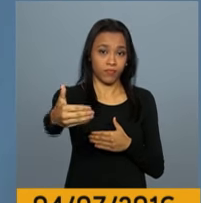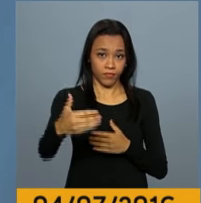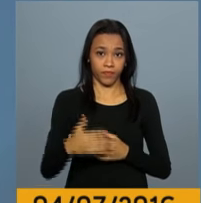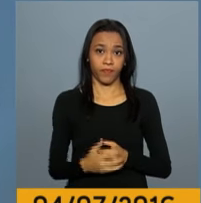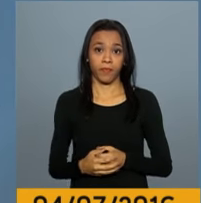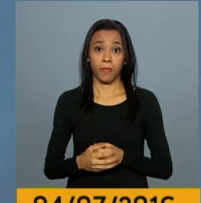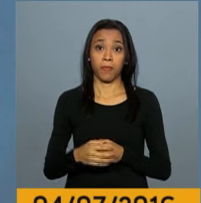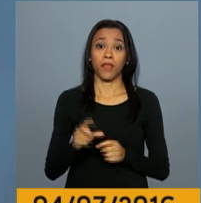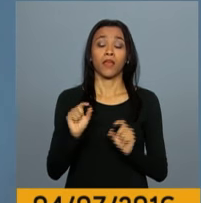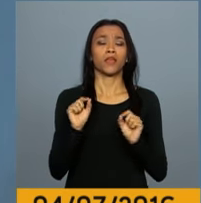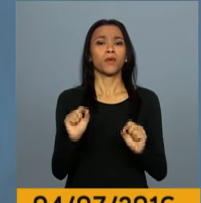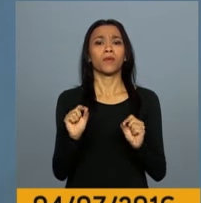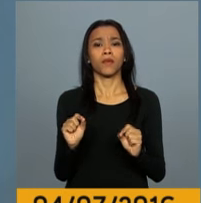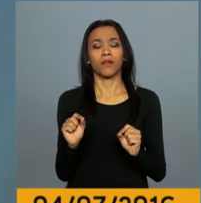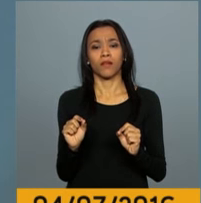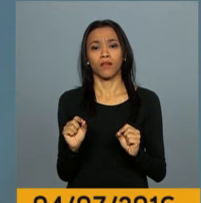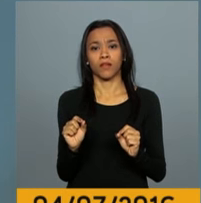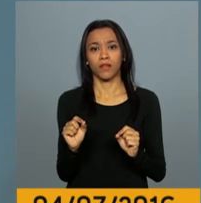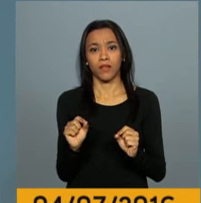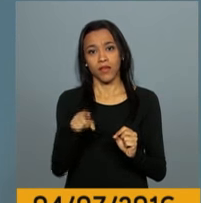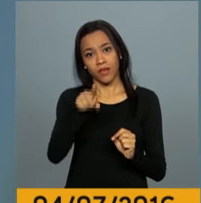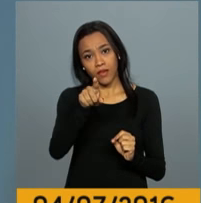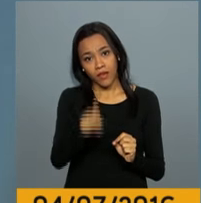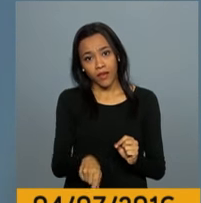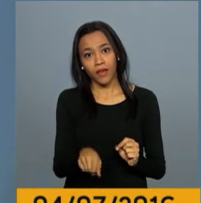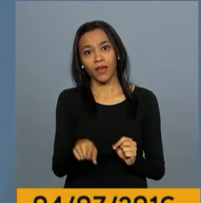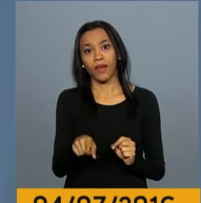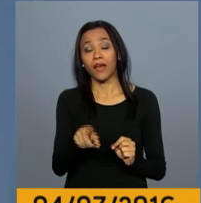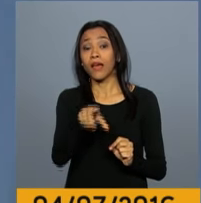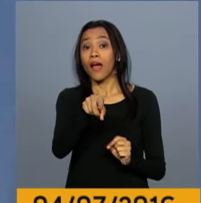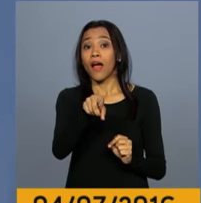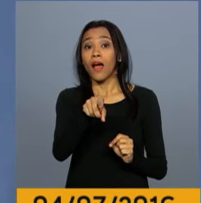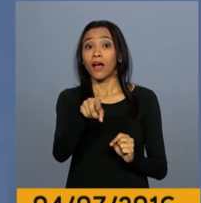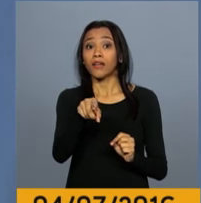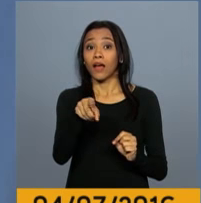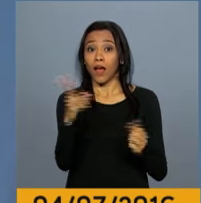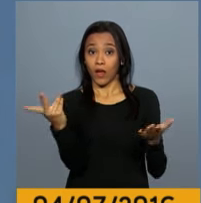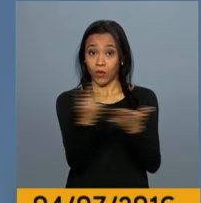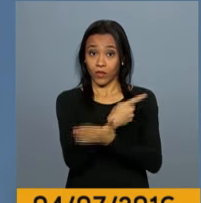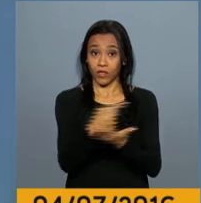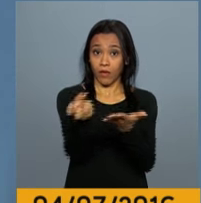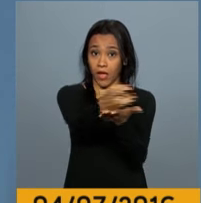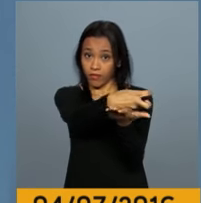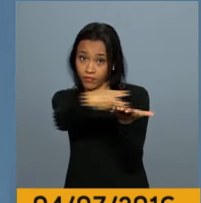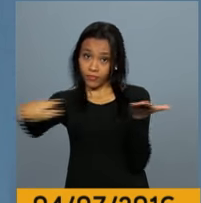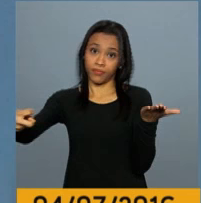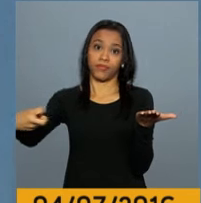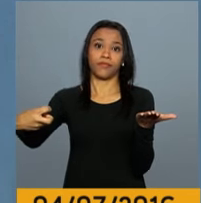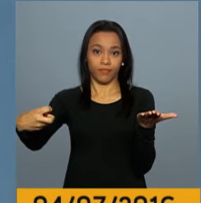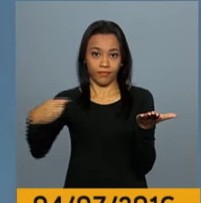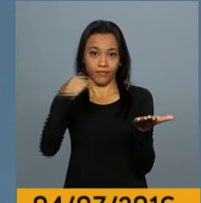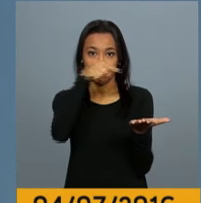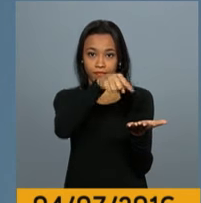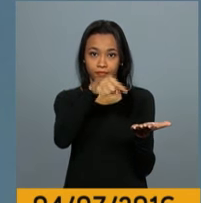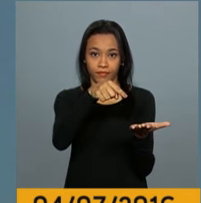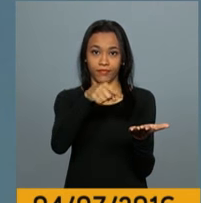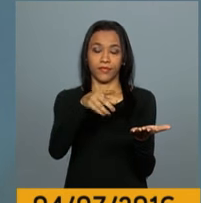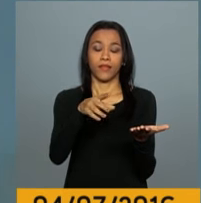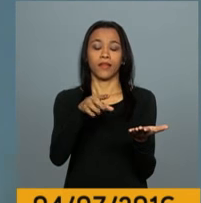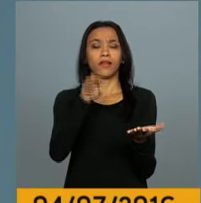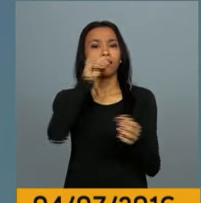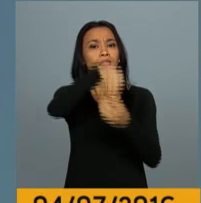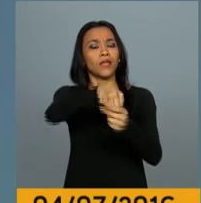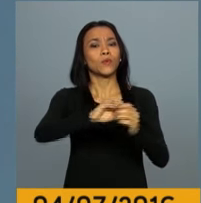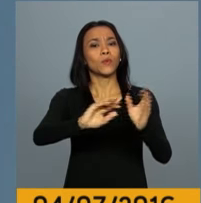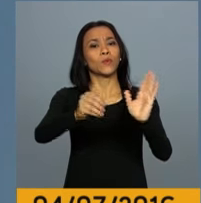que antecedeu a chamada admissibilidade do impedimento pelo Senado Federal, é